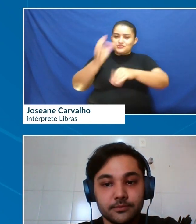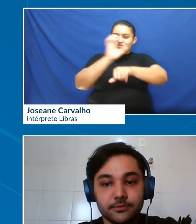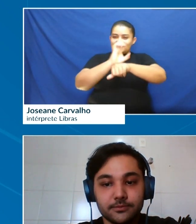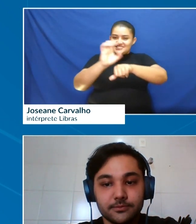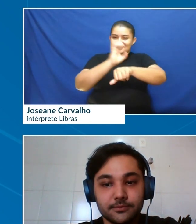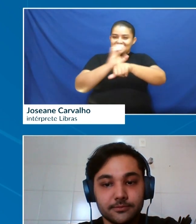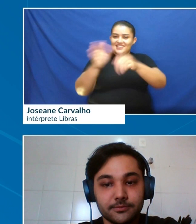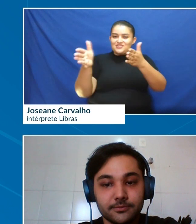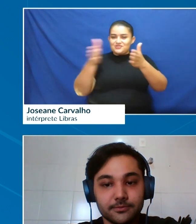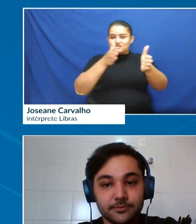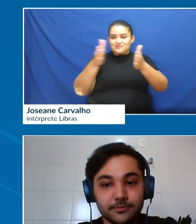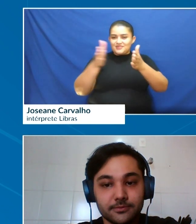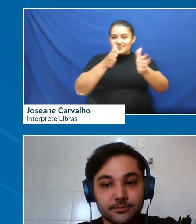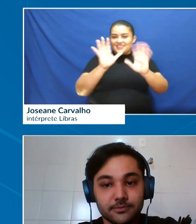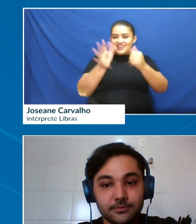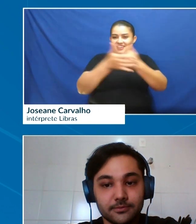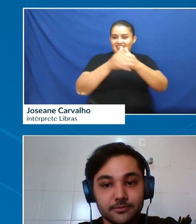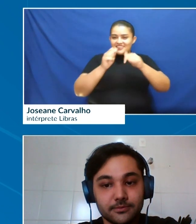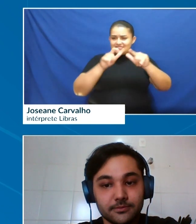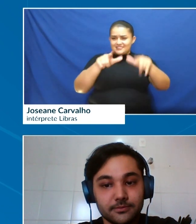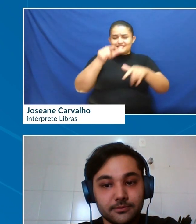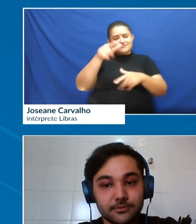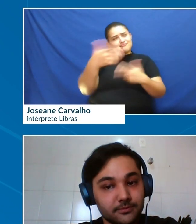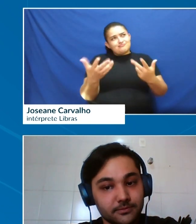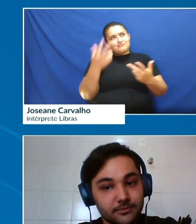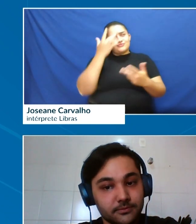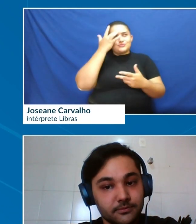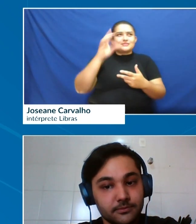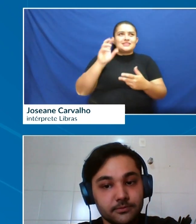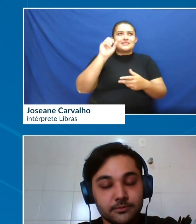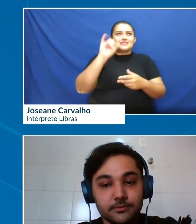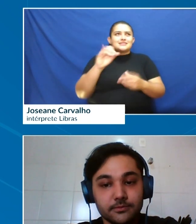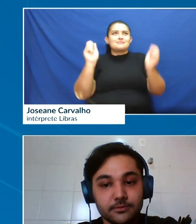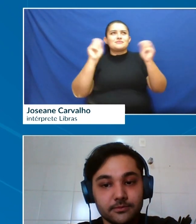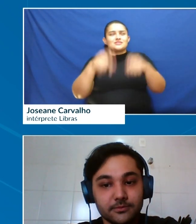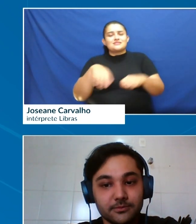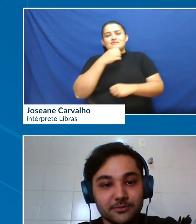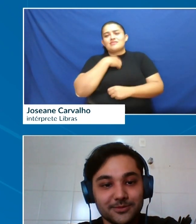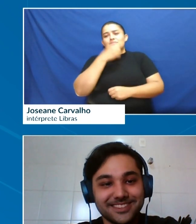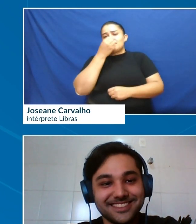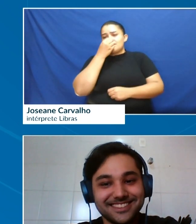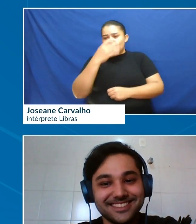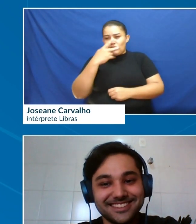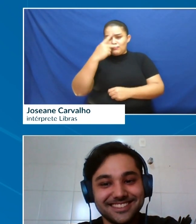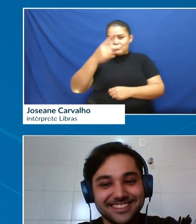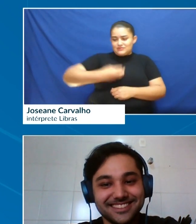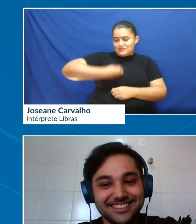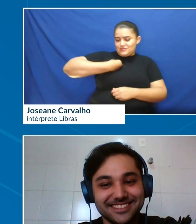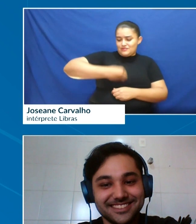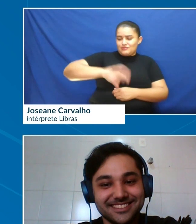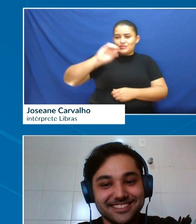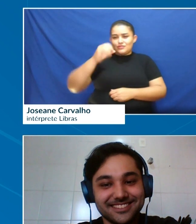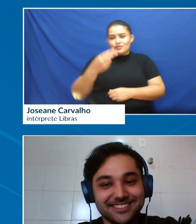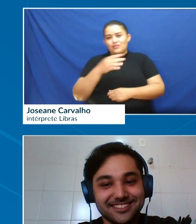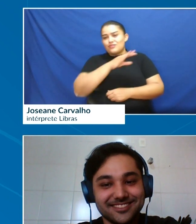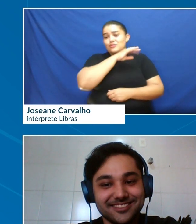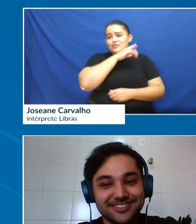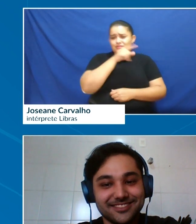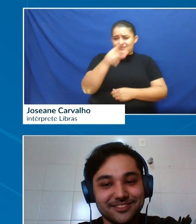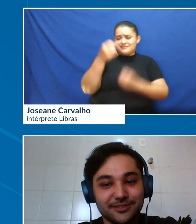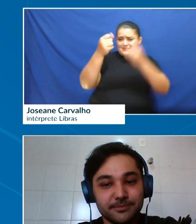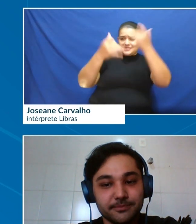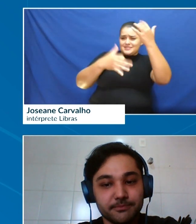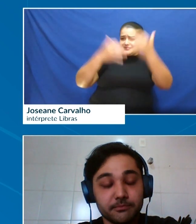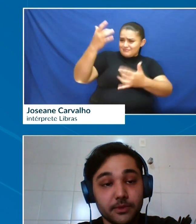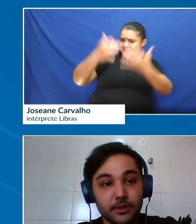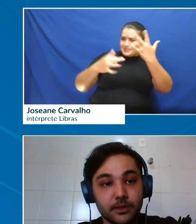sei se a gente pode considerar que isso foi positivo ou negativo. Eu queria que você me dissesse como que foi essa